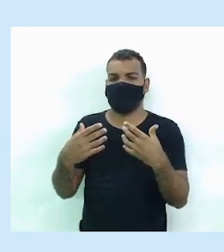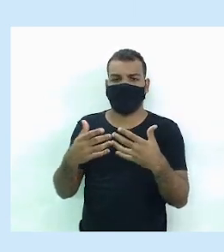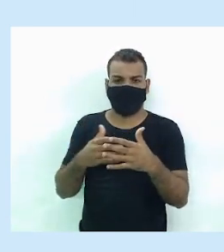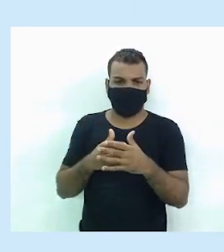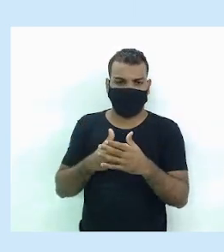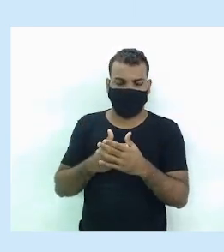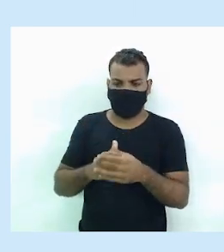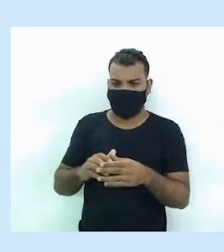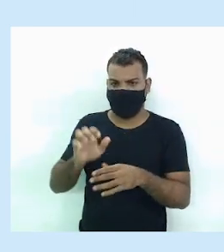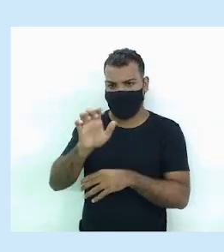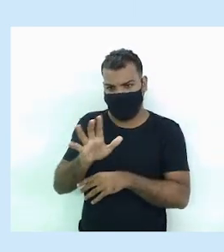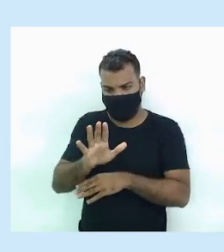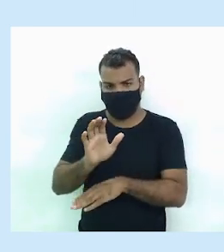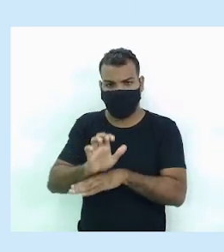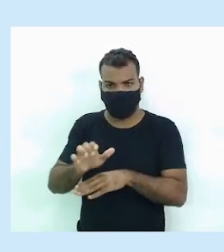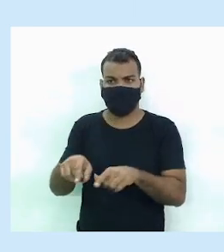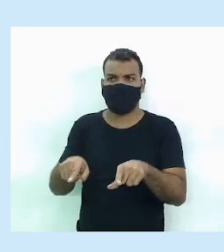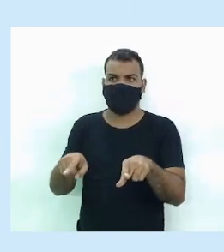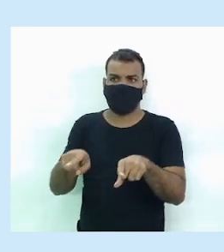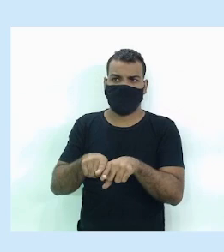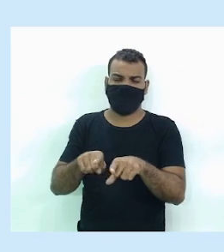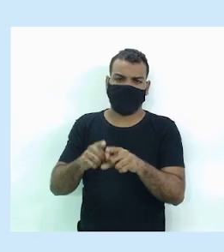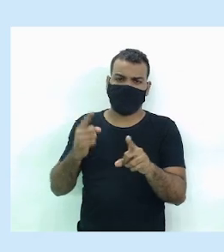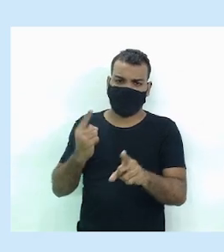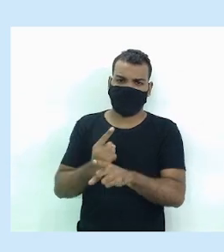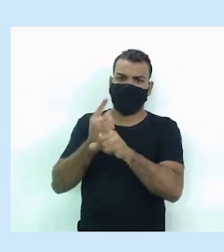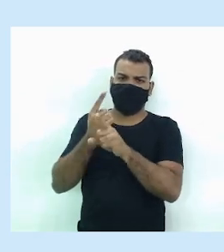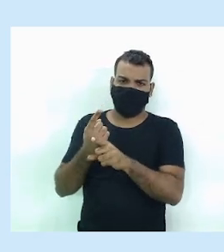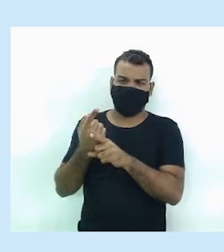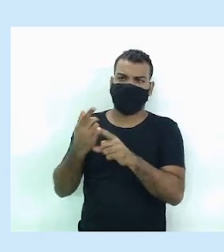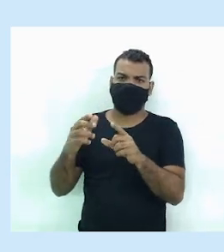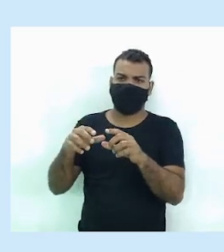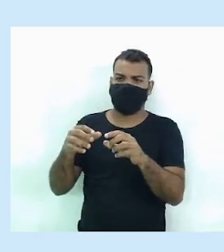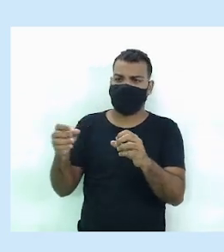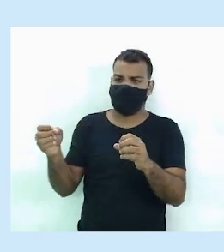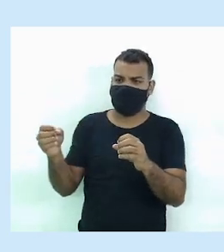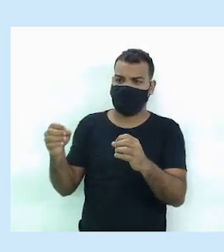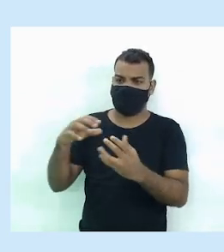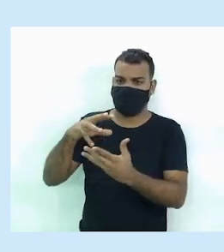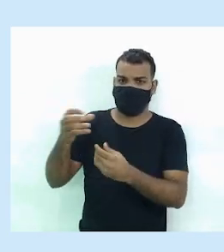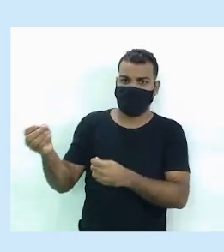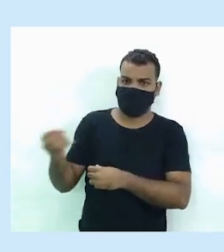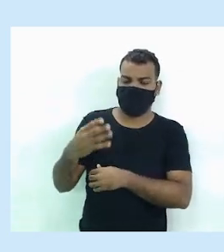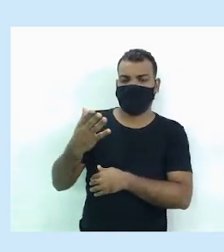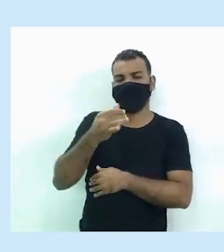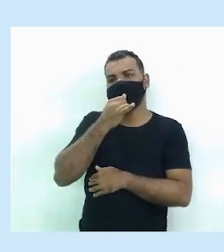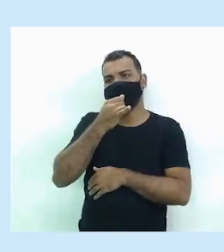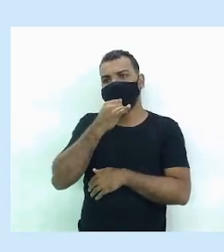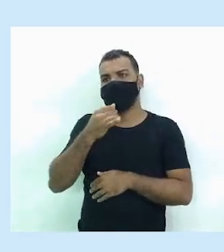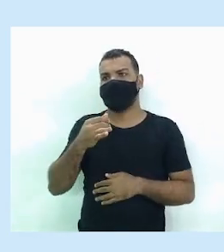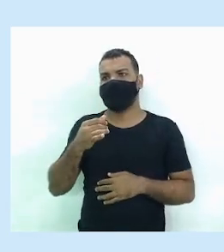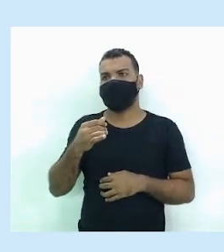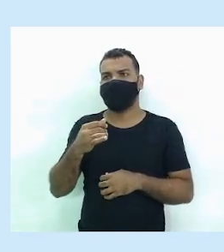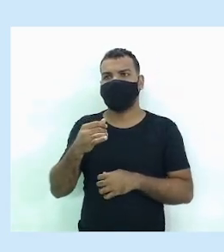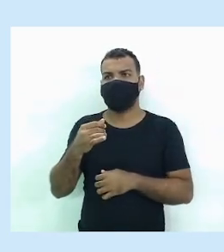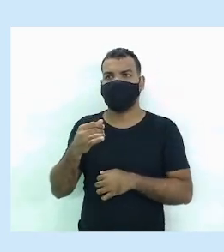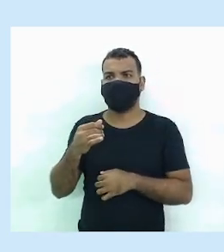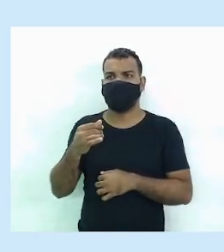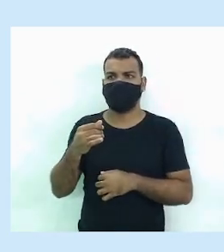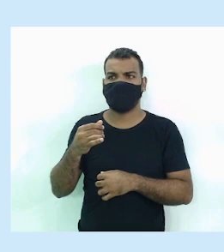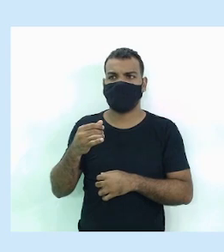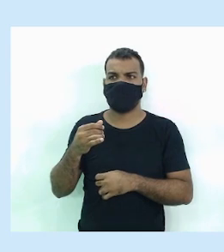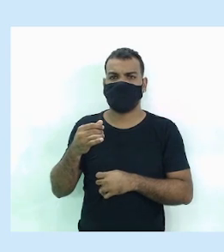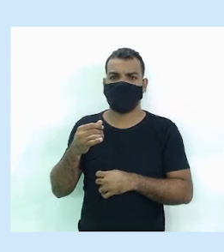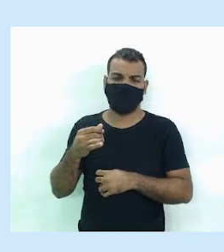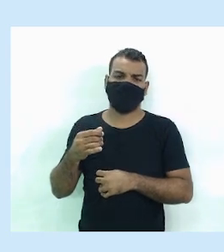do Estado europeu, principalmente com a descoberta, entre aspas, do Novo Mundo. Então, essa questão, por exemplo, que a gente veio lá na